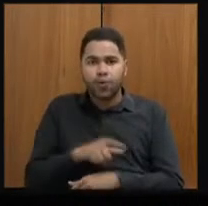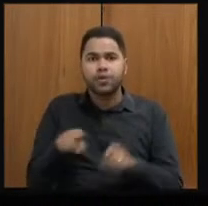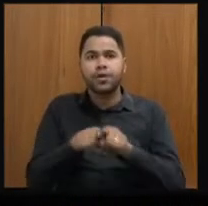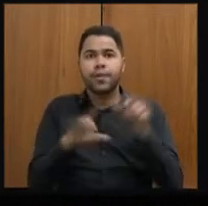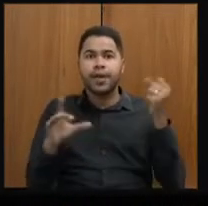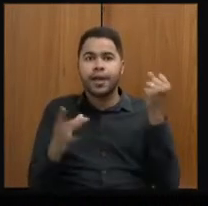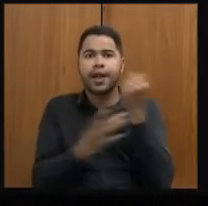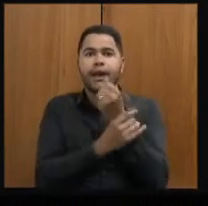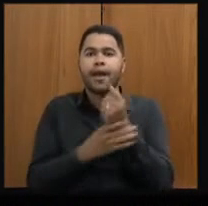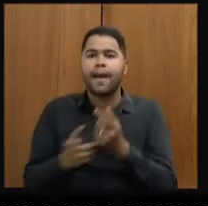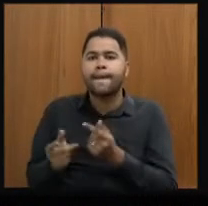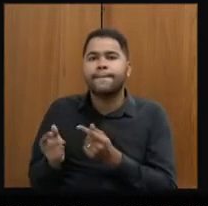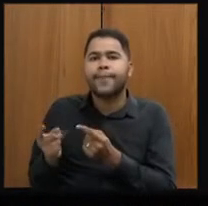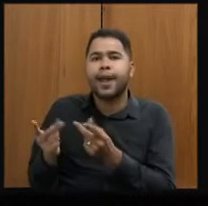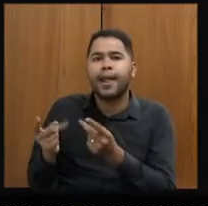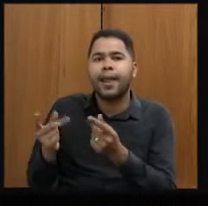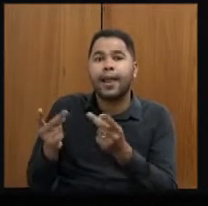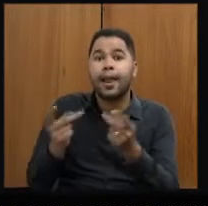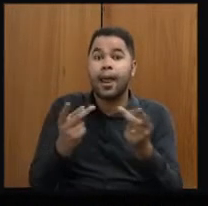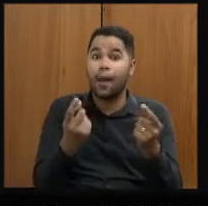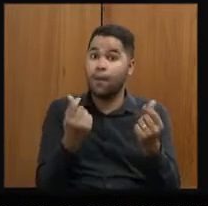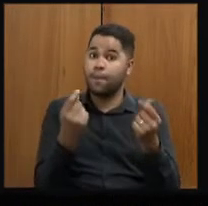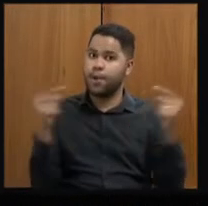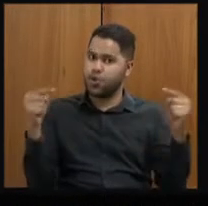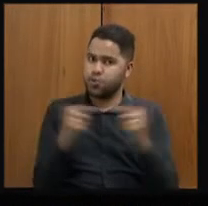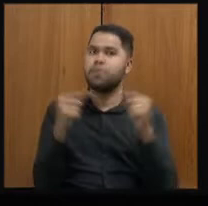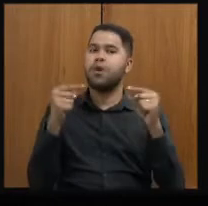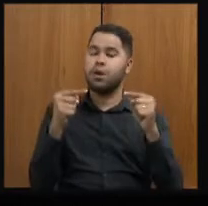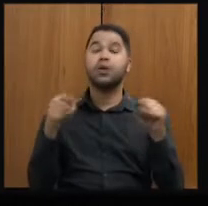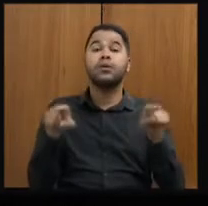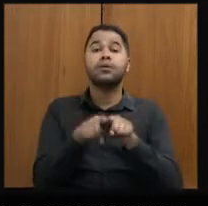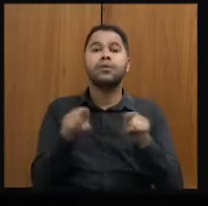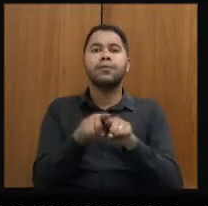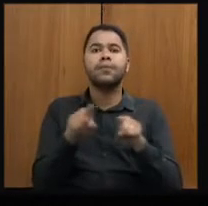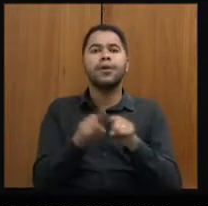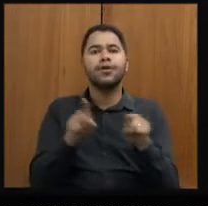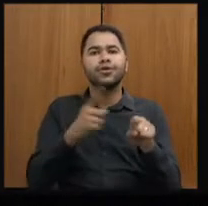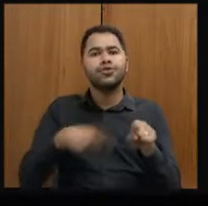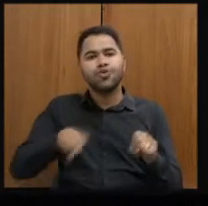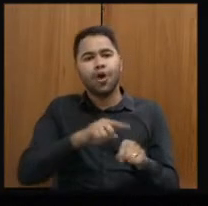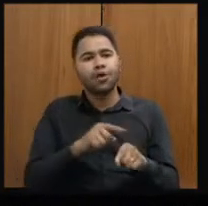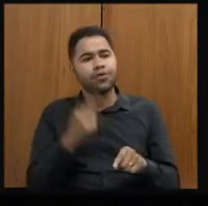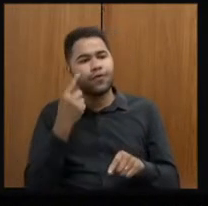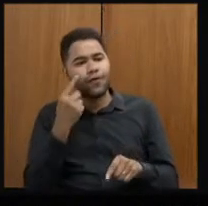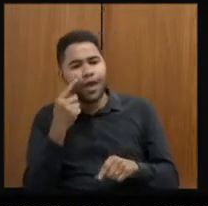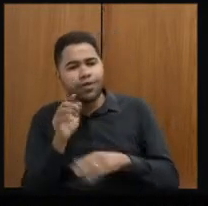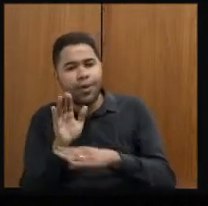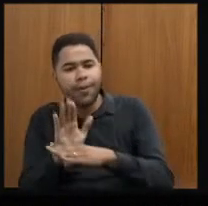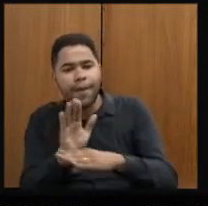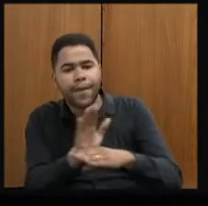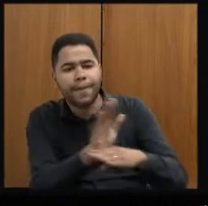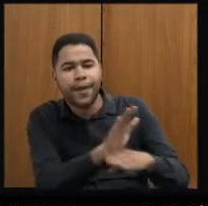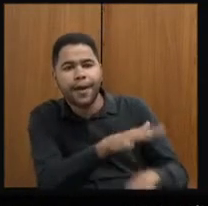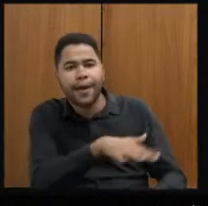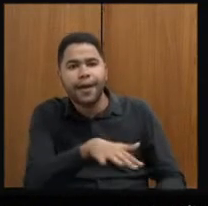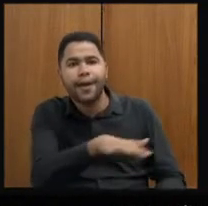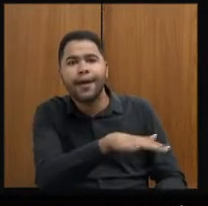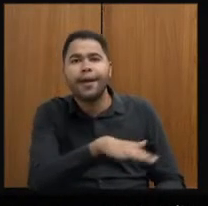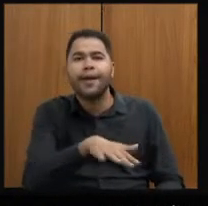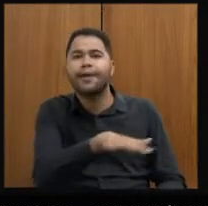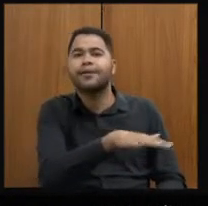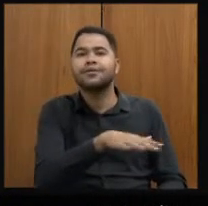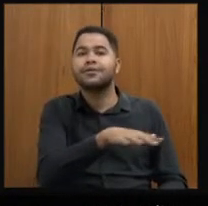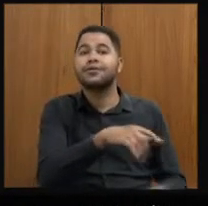garantir de comercializar o seu produto por um preço justo e ainda mais a gente assistindo essas entidades